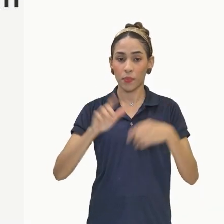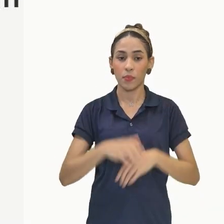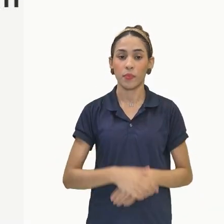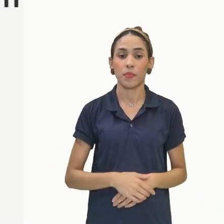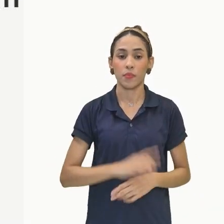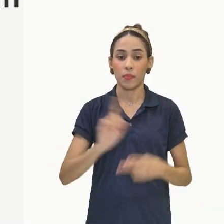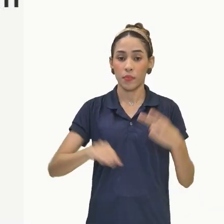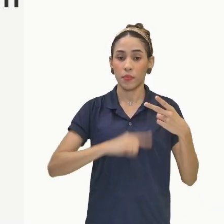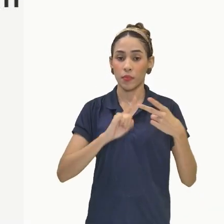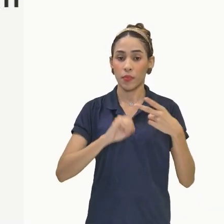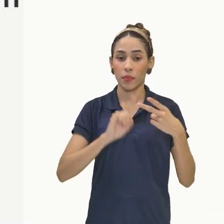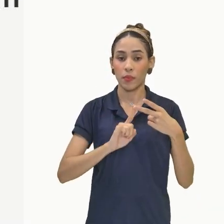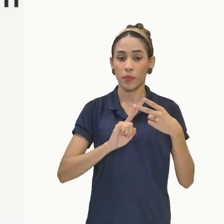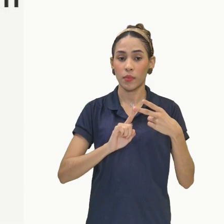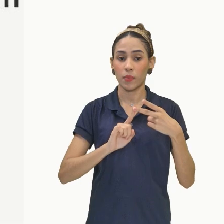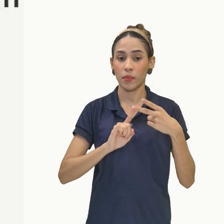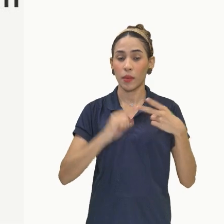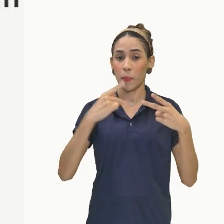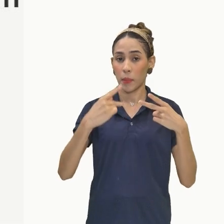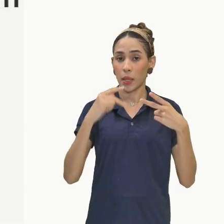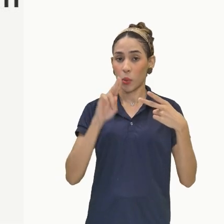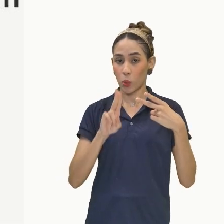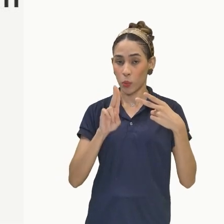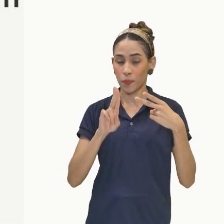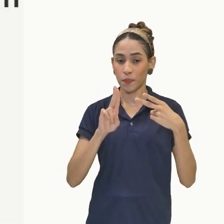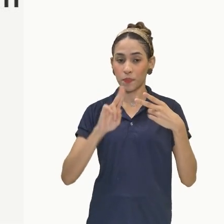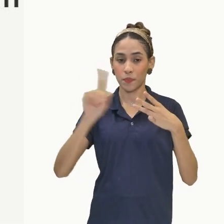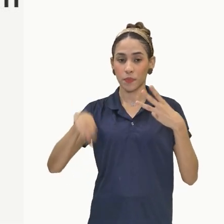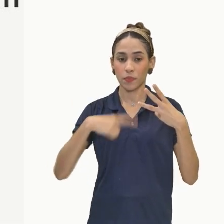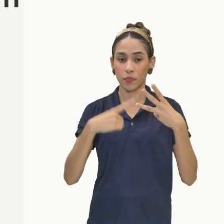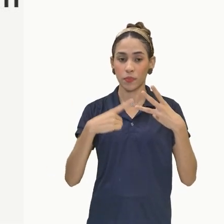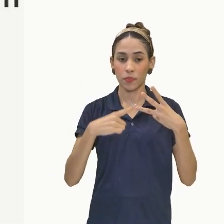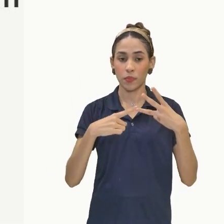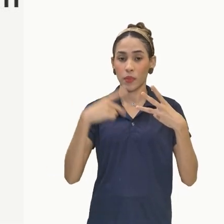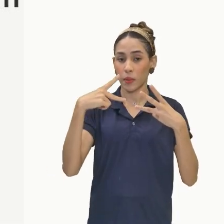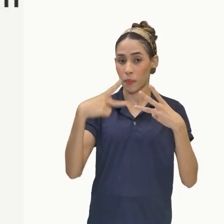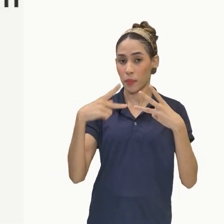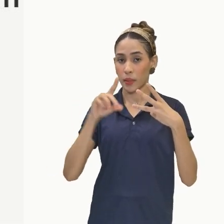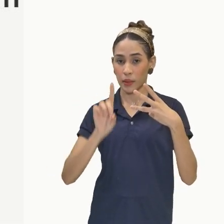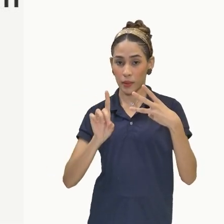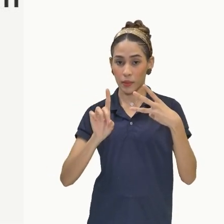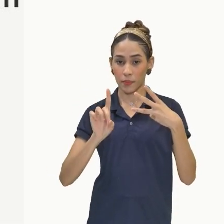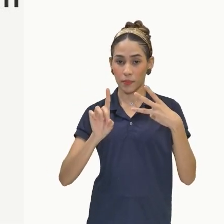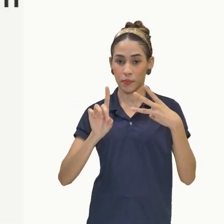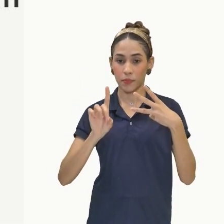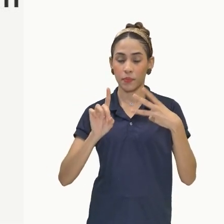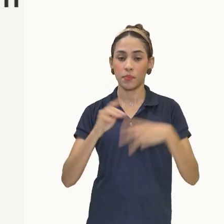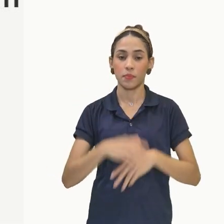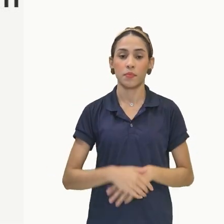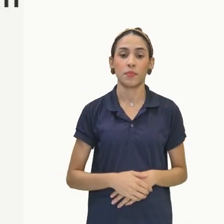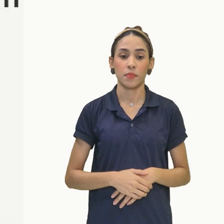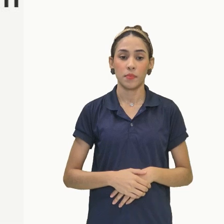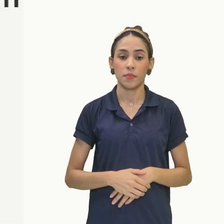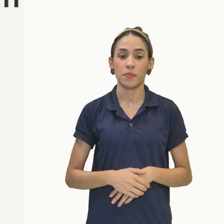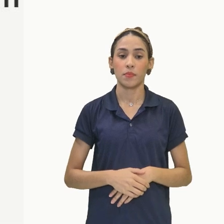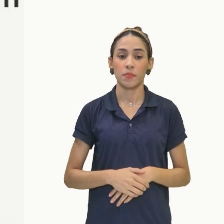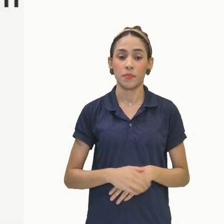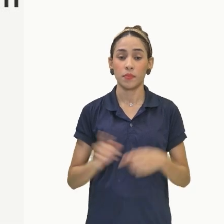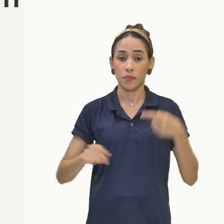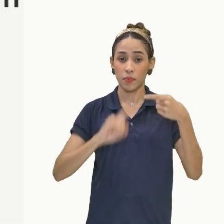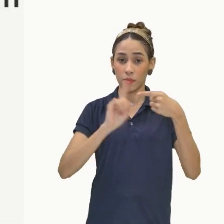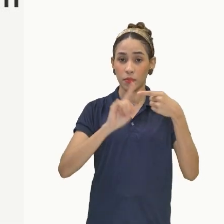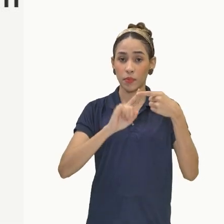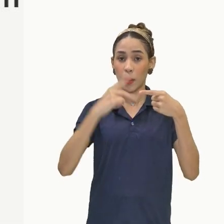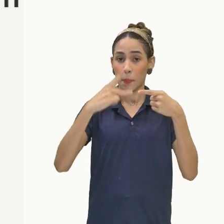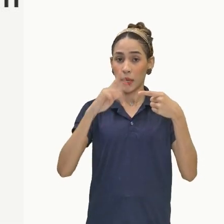total, potência útil, certo? E a potência dissipada. Lógico que a potência total é a